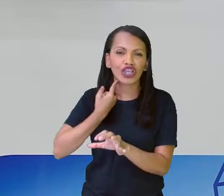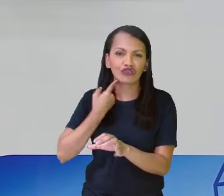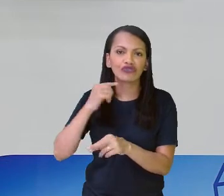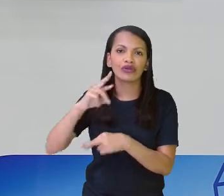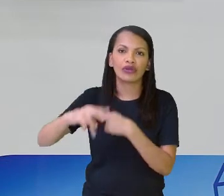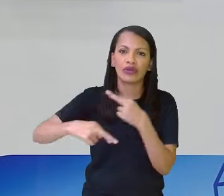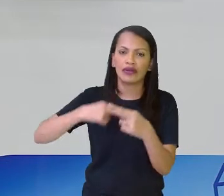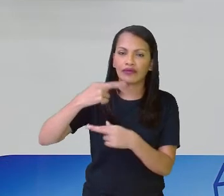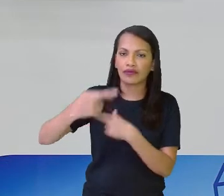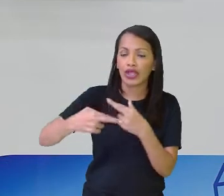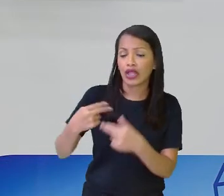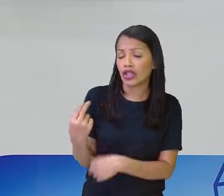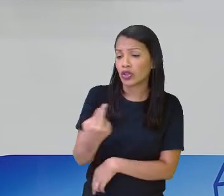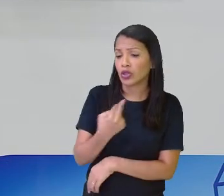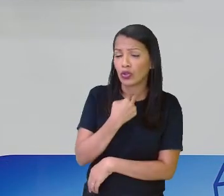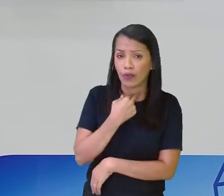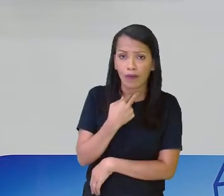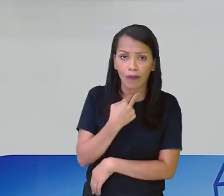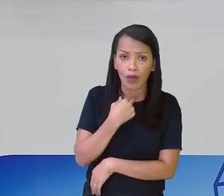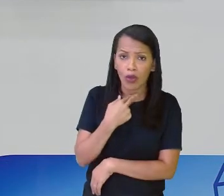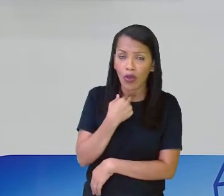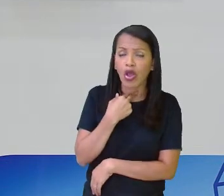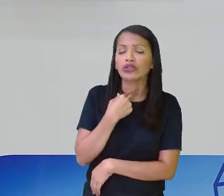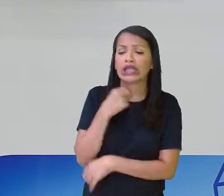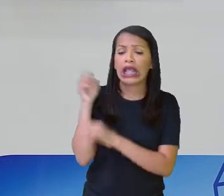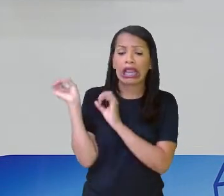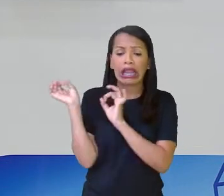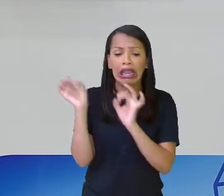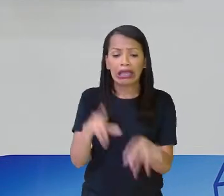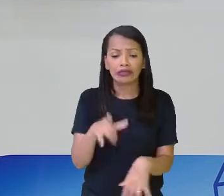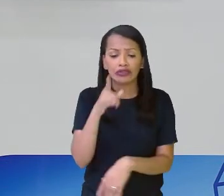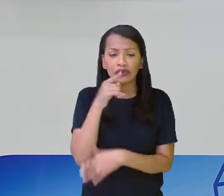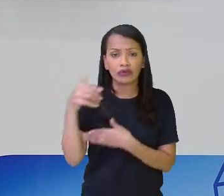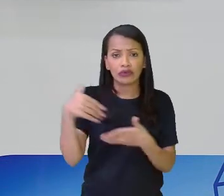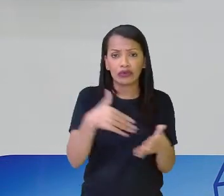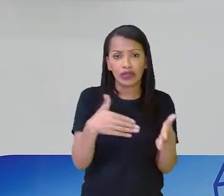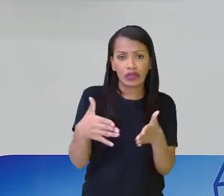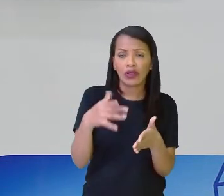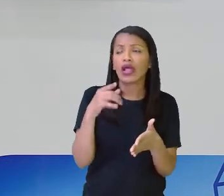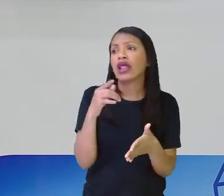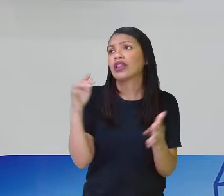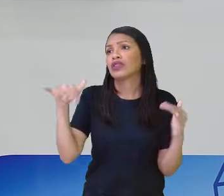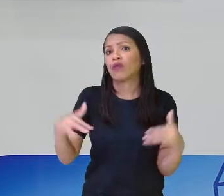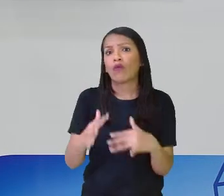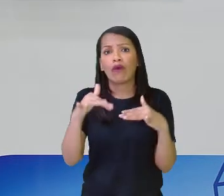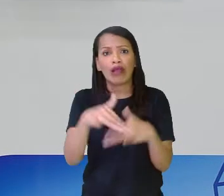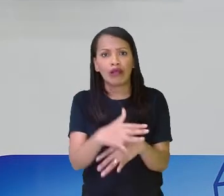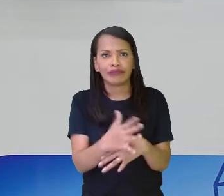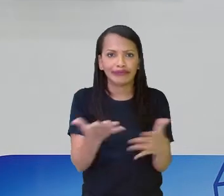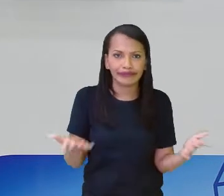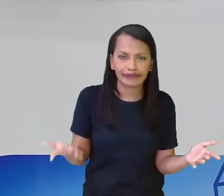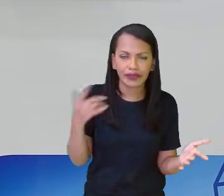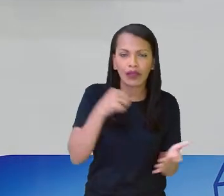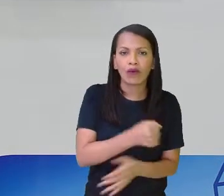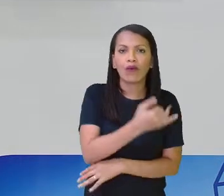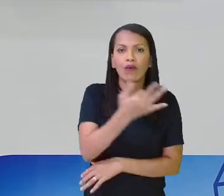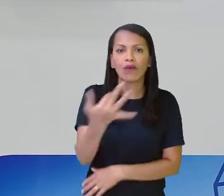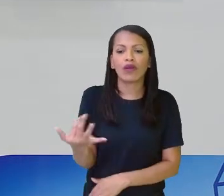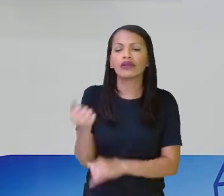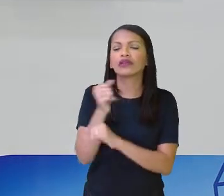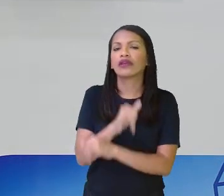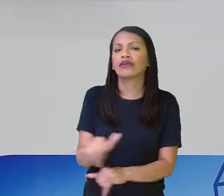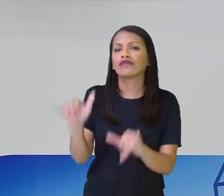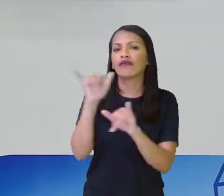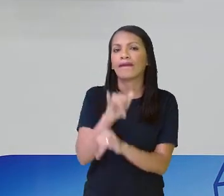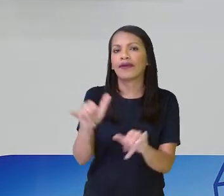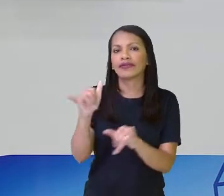reciclagem, do não deixar jogar o lixo em canais, ao léu, assim, a céu aberto. Então, quanto mais informações